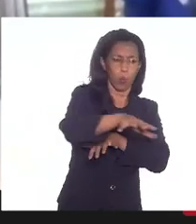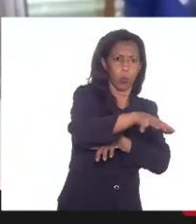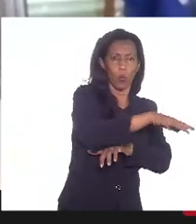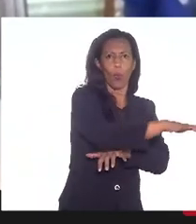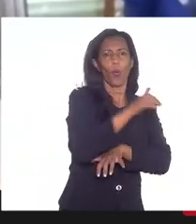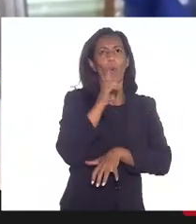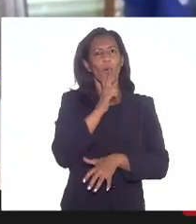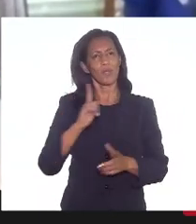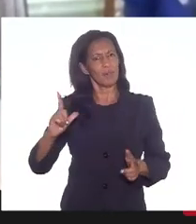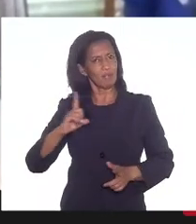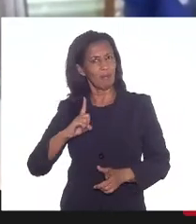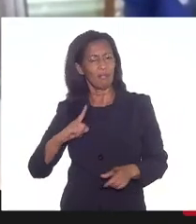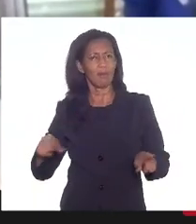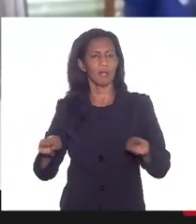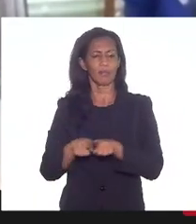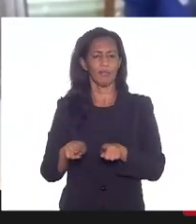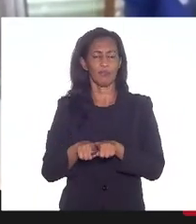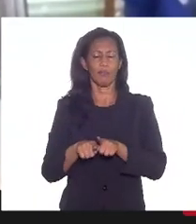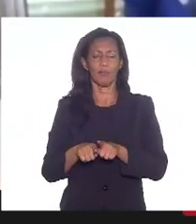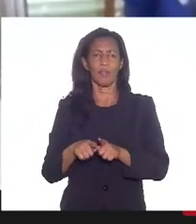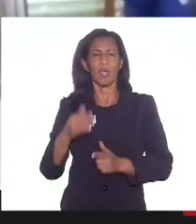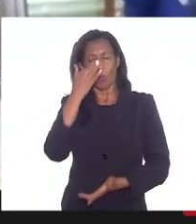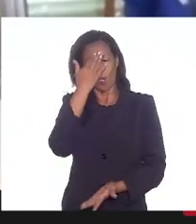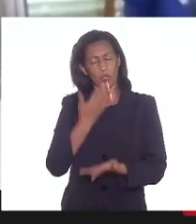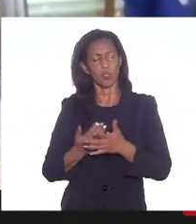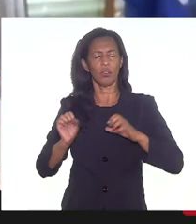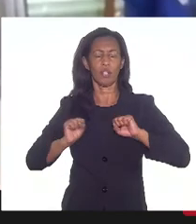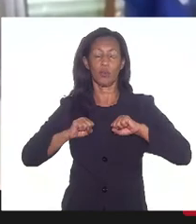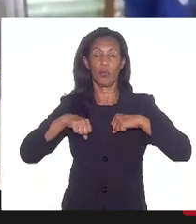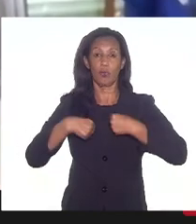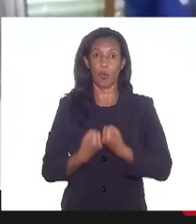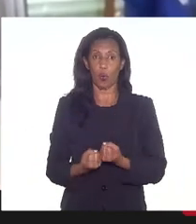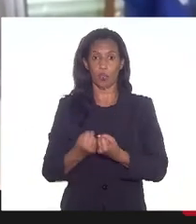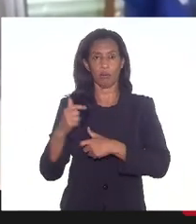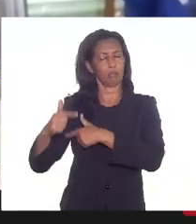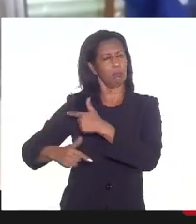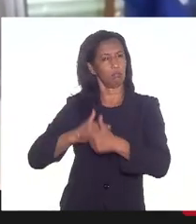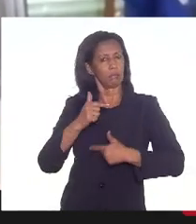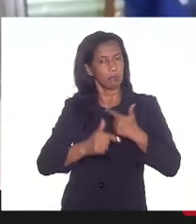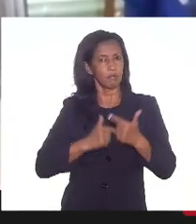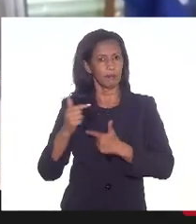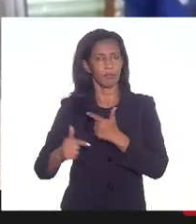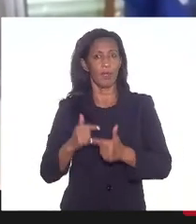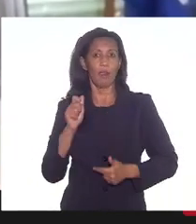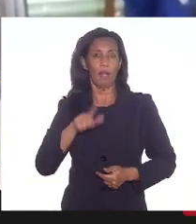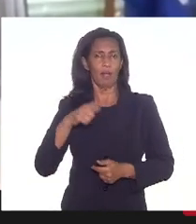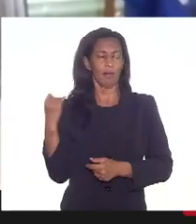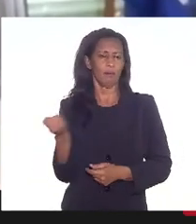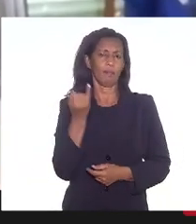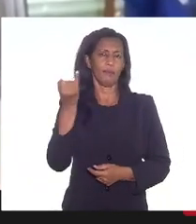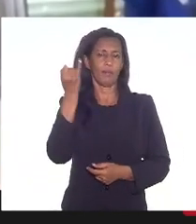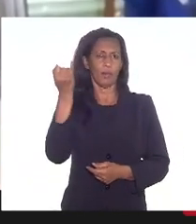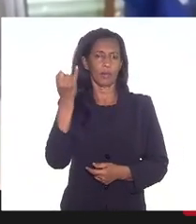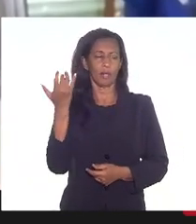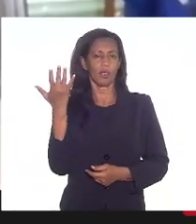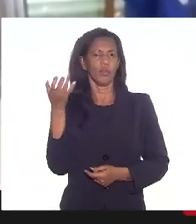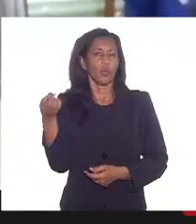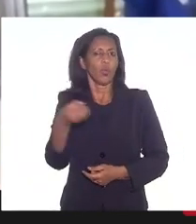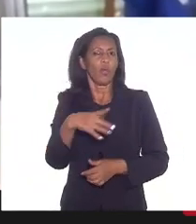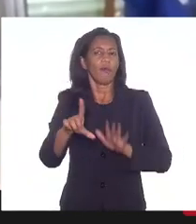somente nas forças efetivas do mercado. Elas são fundamentais, são importantes. Eu acho que a nova lei do